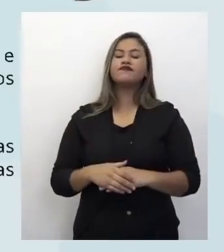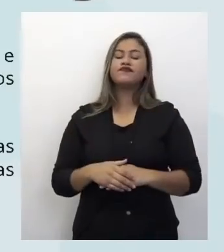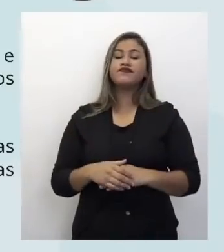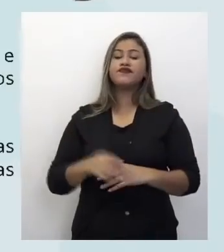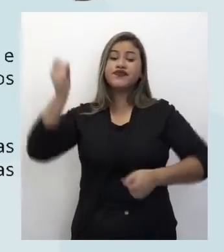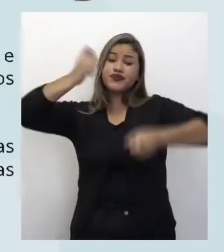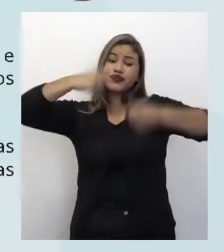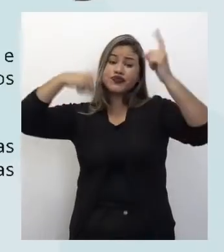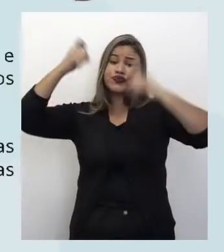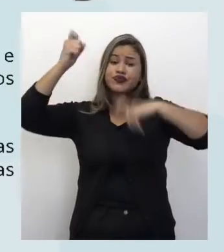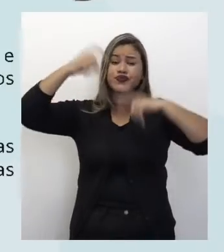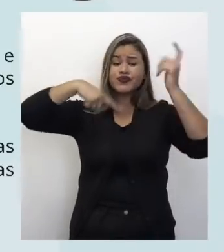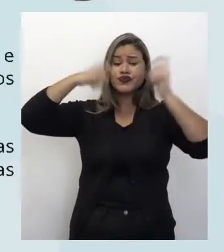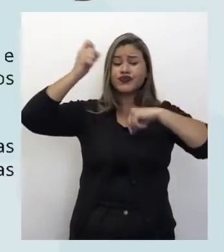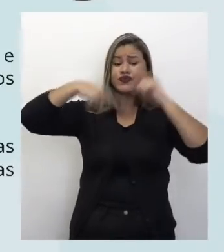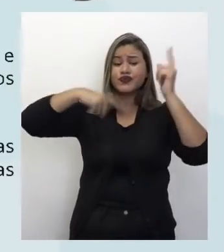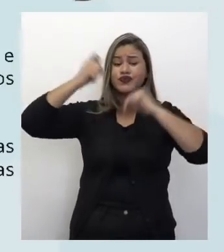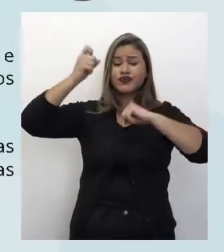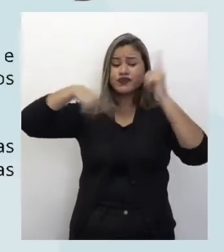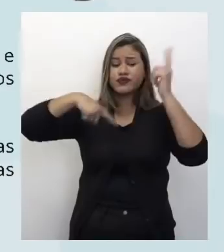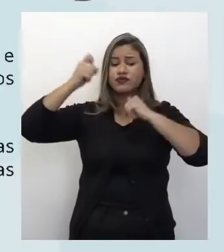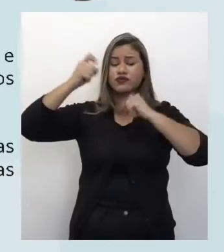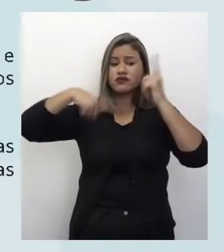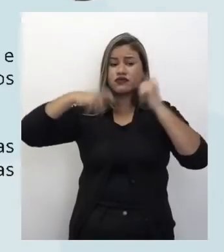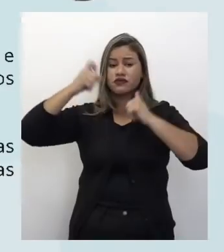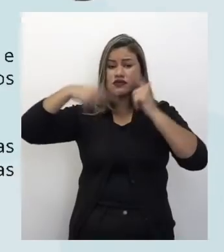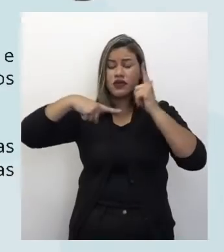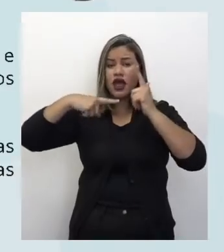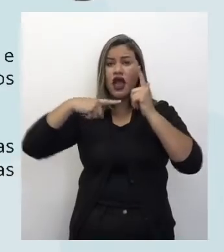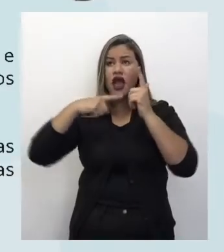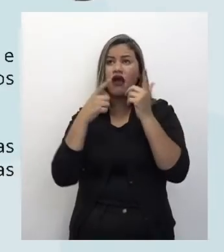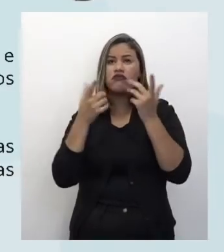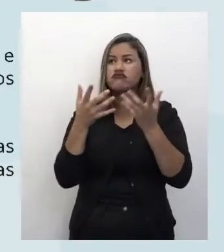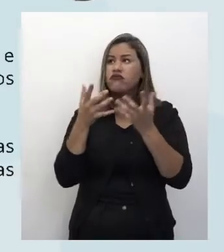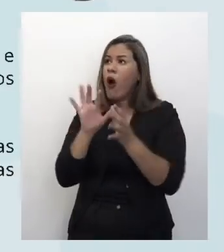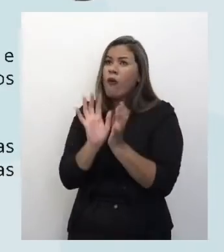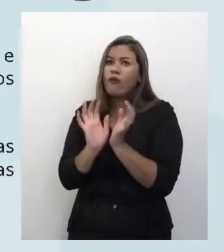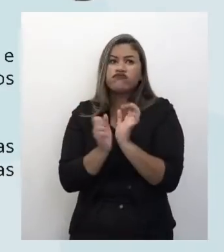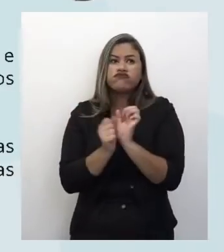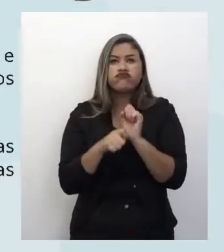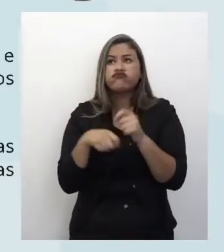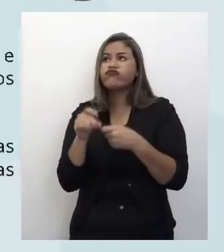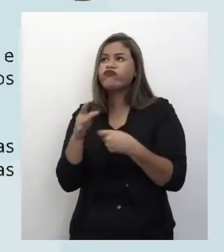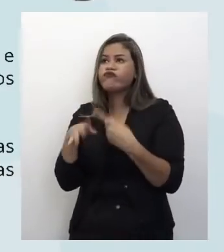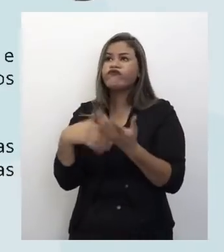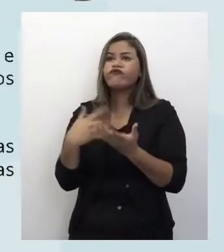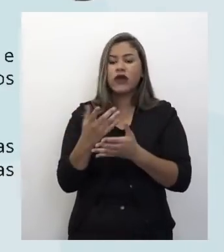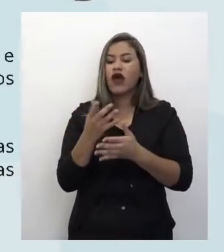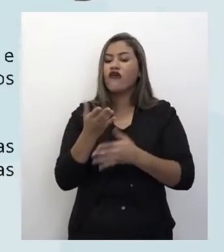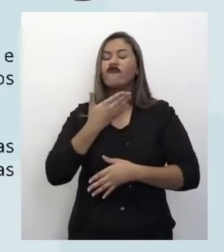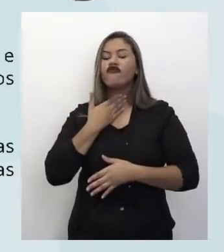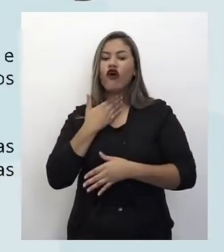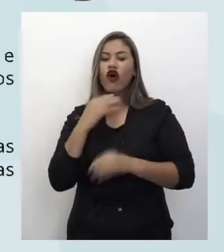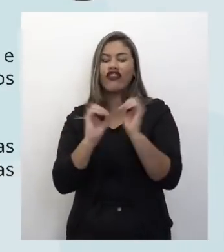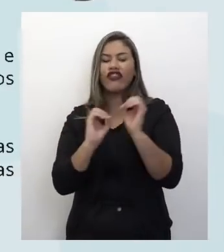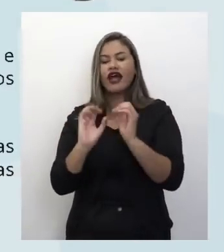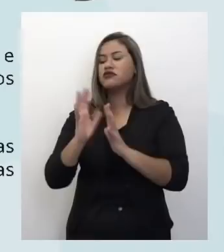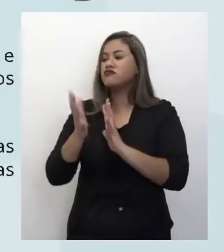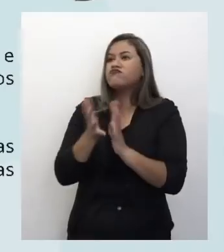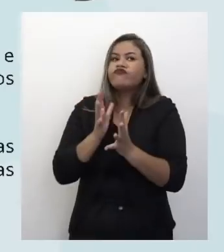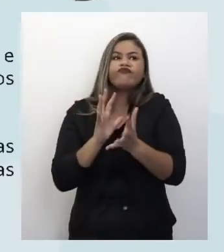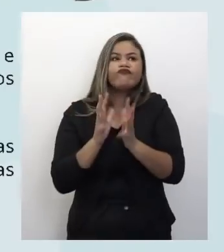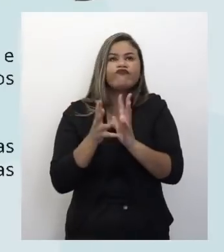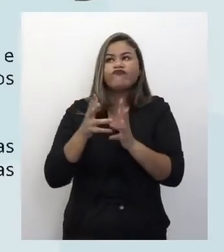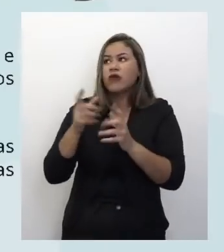intencionalidade da peça é vista através de gestos e expressões do ator, que é o mímico, sem o uso da voz, transmitindo os sentimentos e